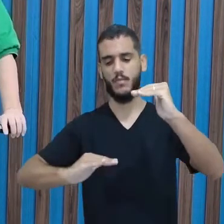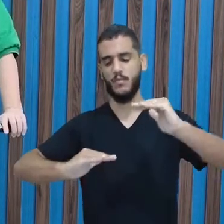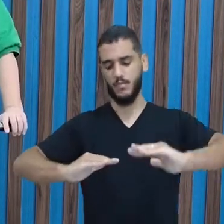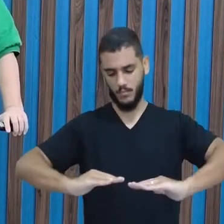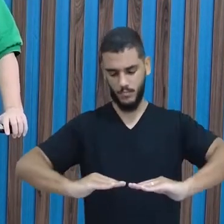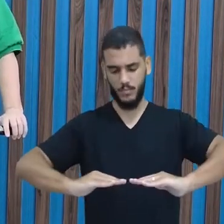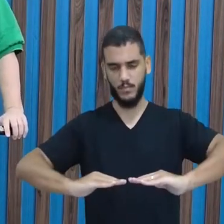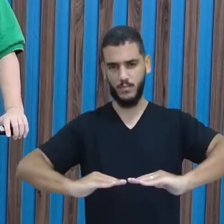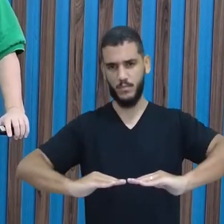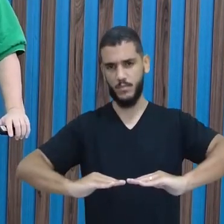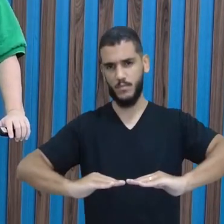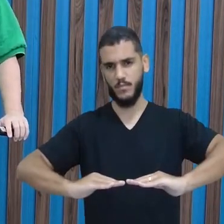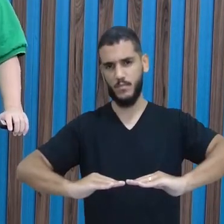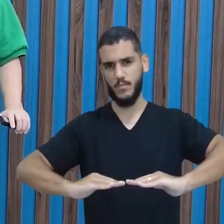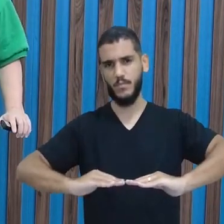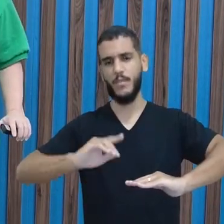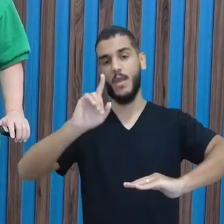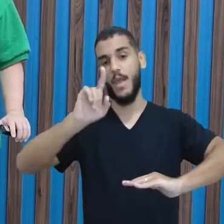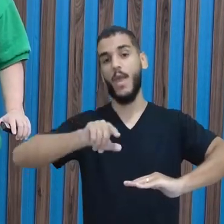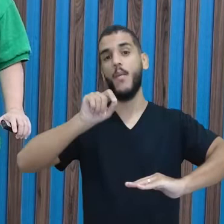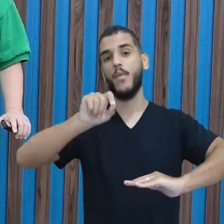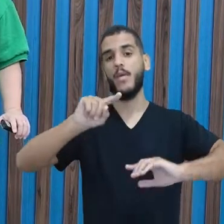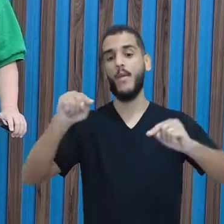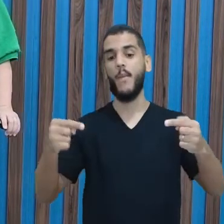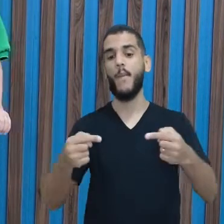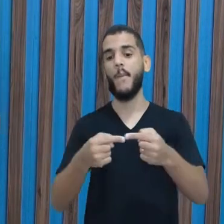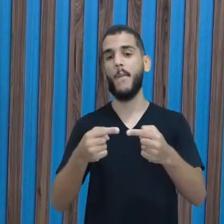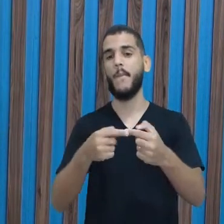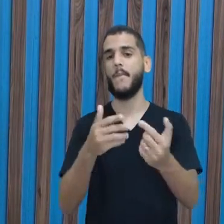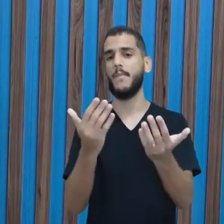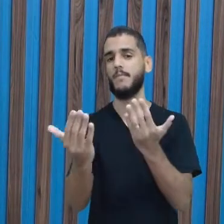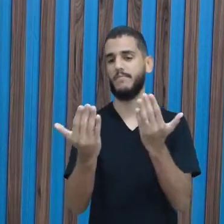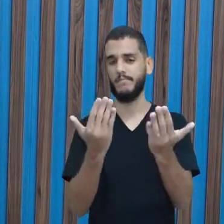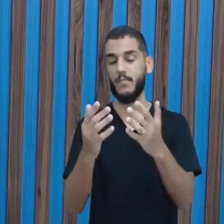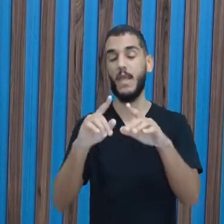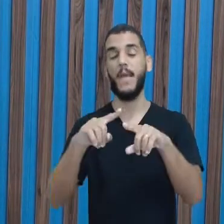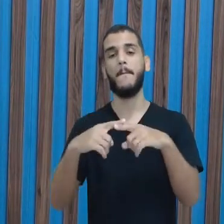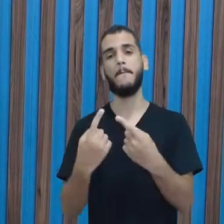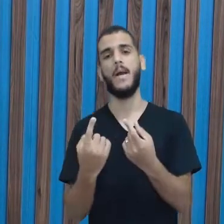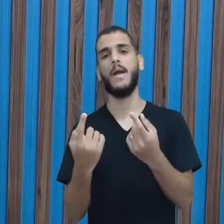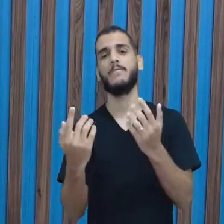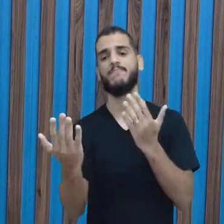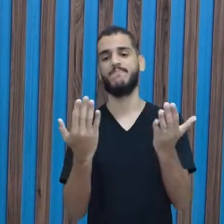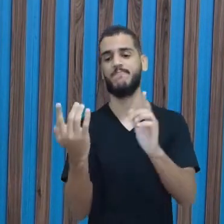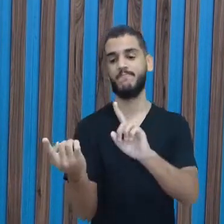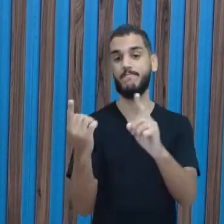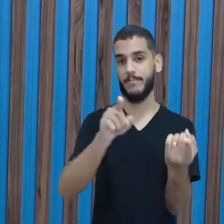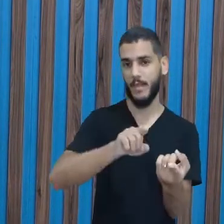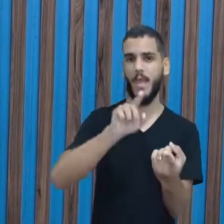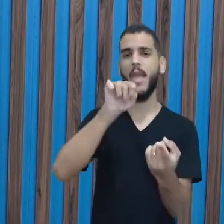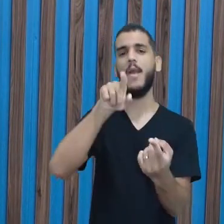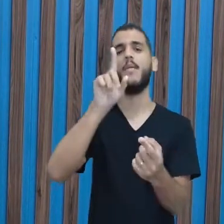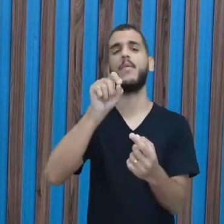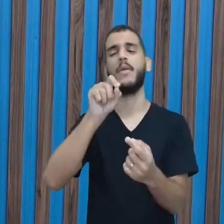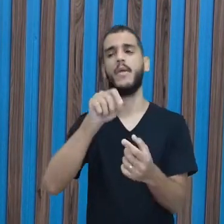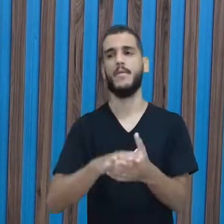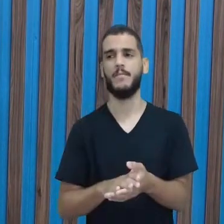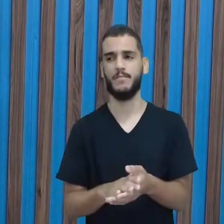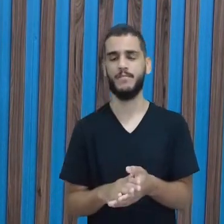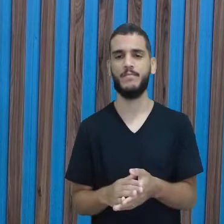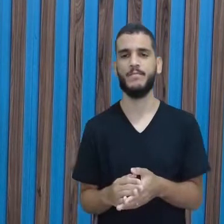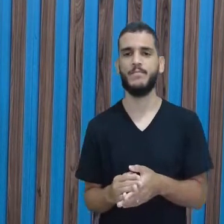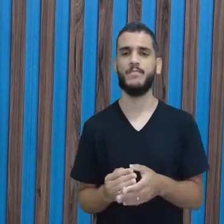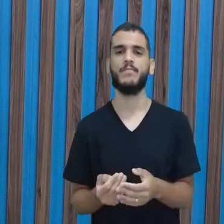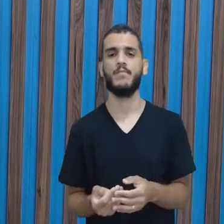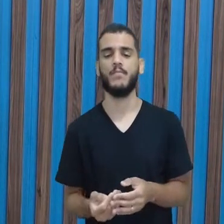desce também. Isso é o diretamente proporcional. Agora, e o inversamente proporcional? Ora, tô os